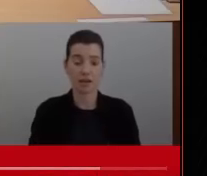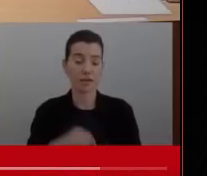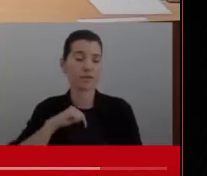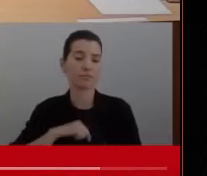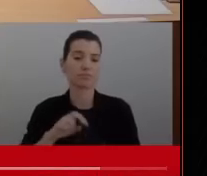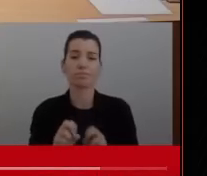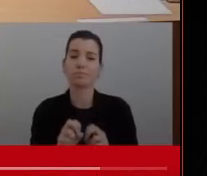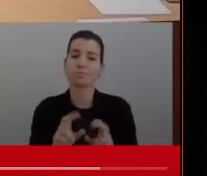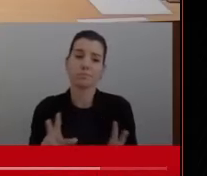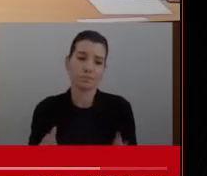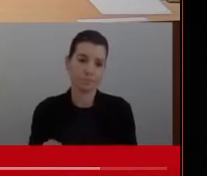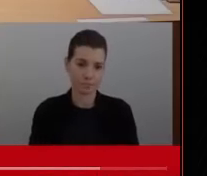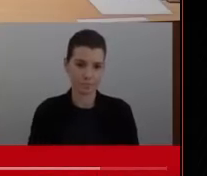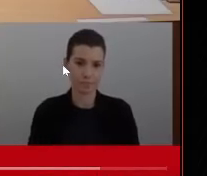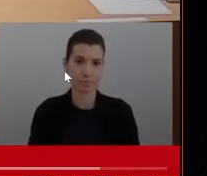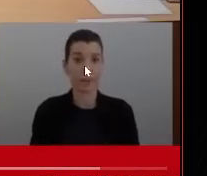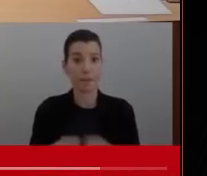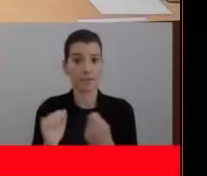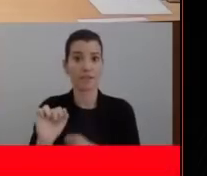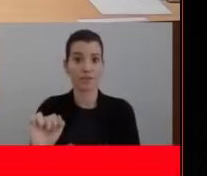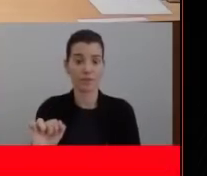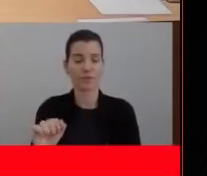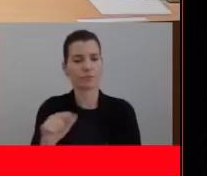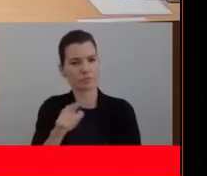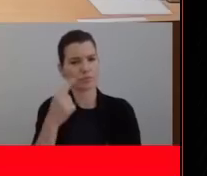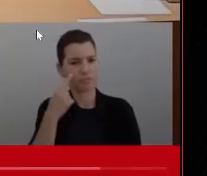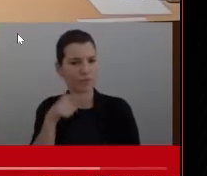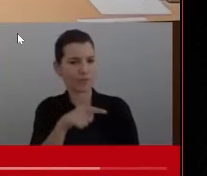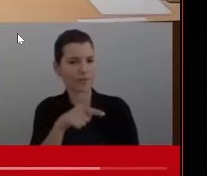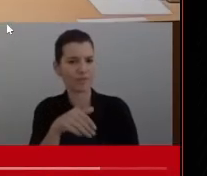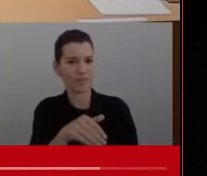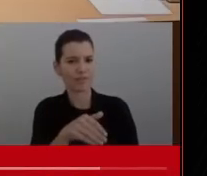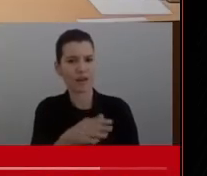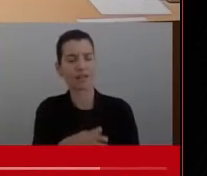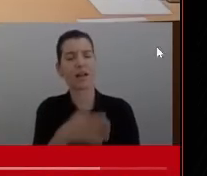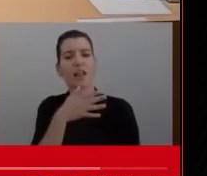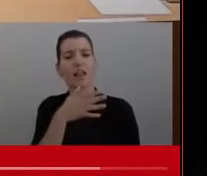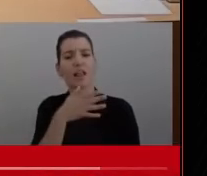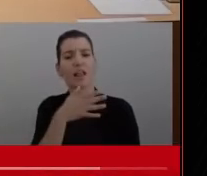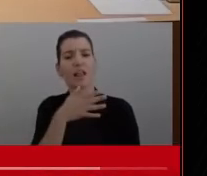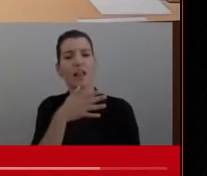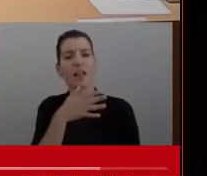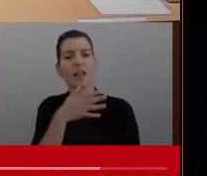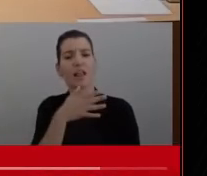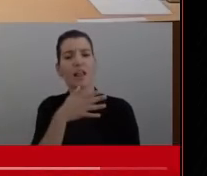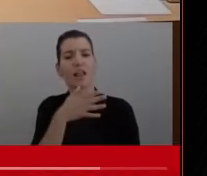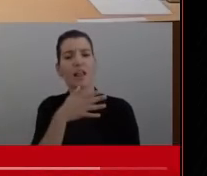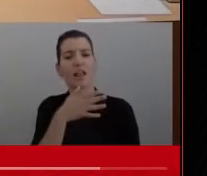partir da República tá aqui estagiar